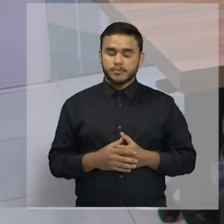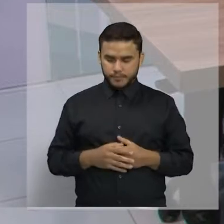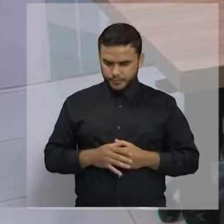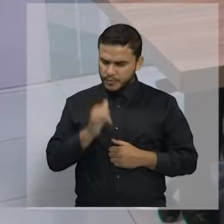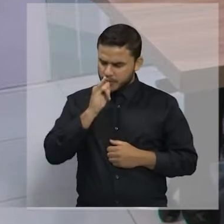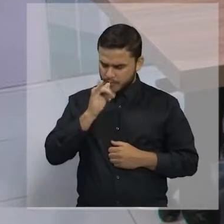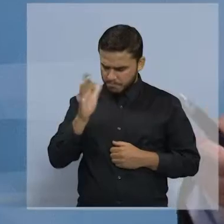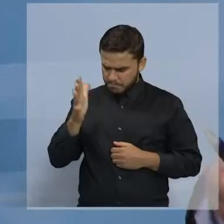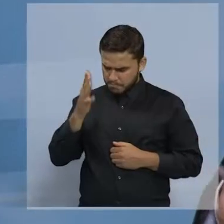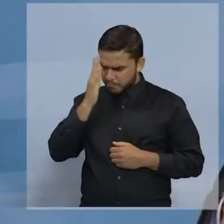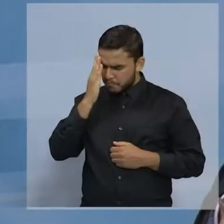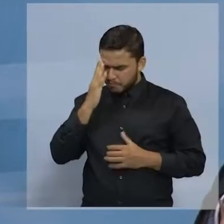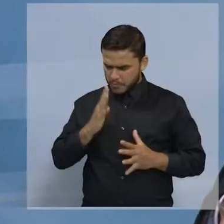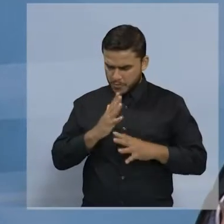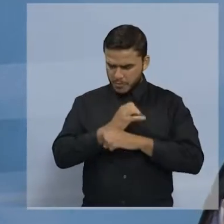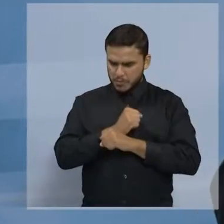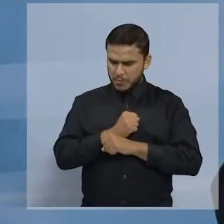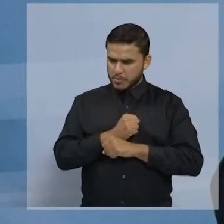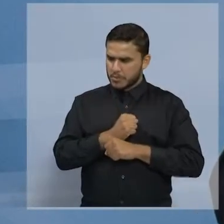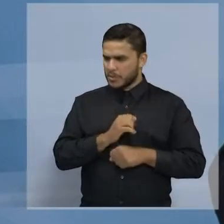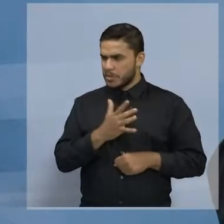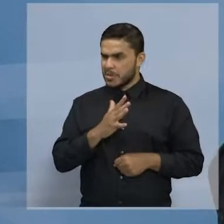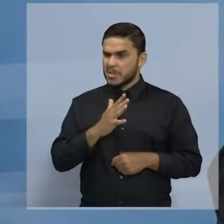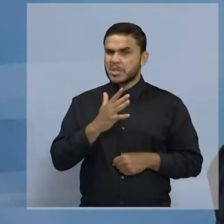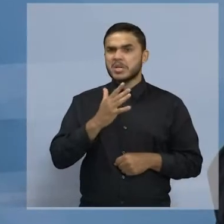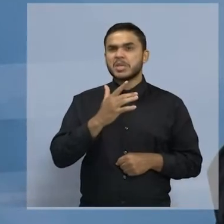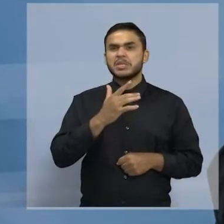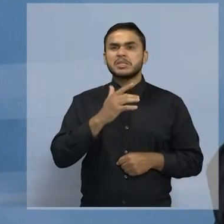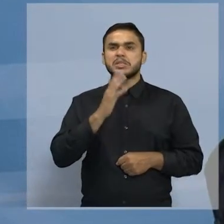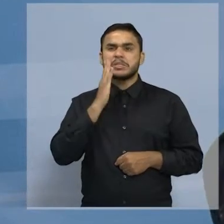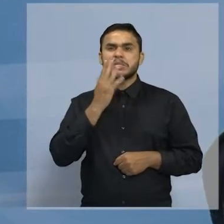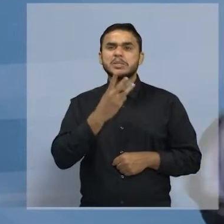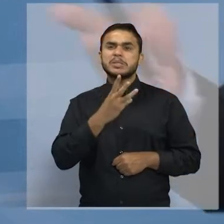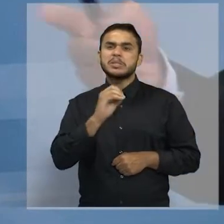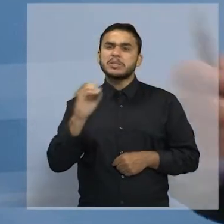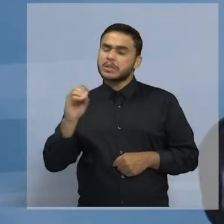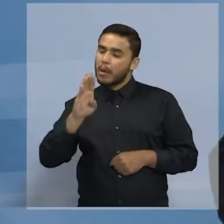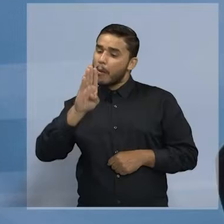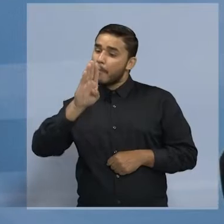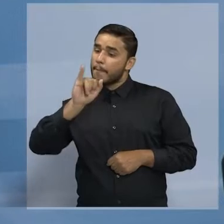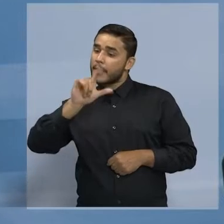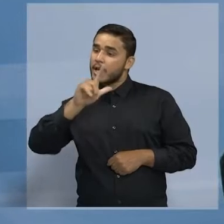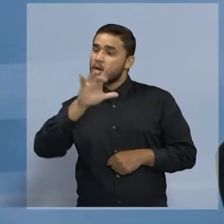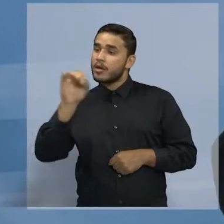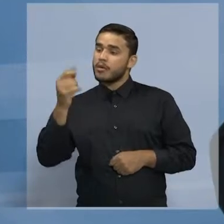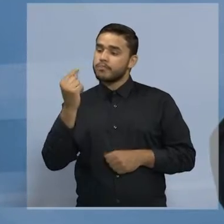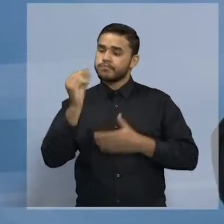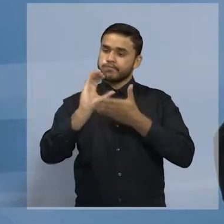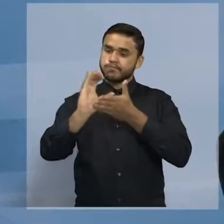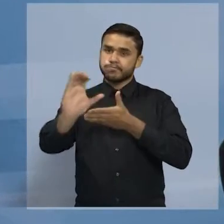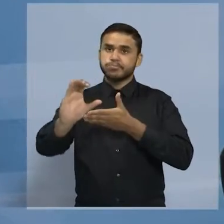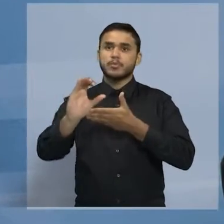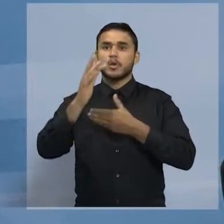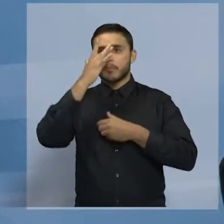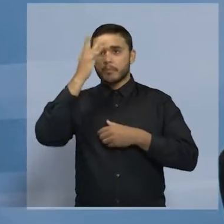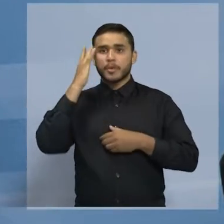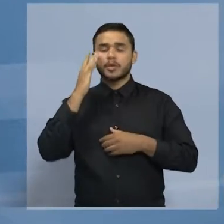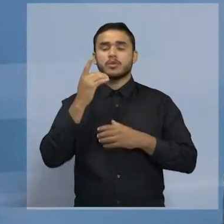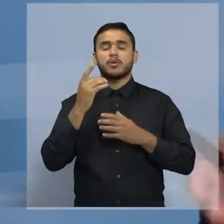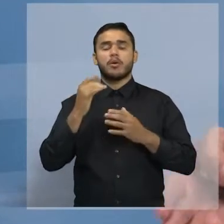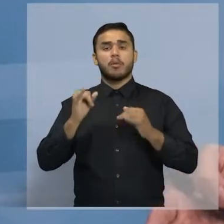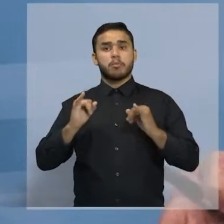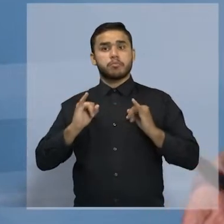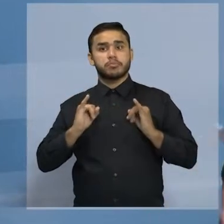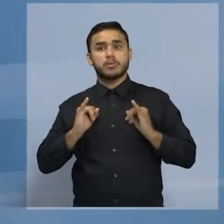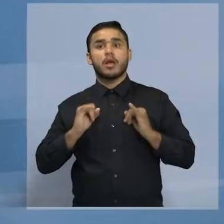nem menos de 300 bilhões destinam-se, portanto, à aposentadoria rural, aos BPCs, ou